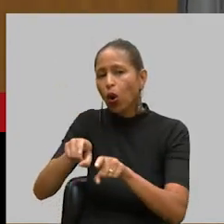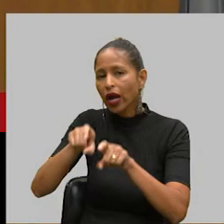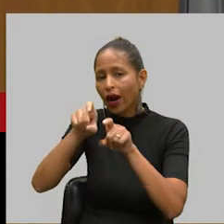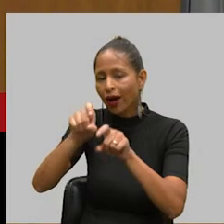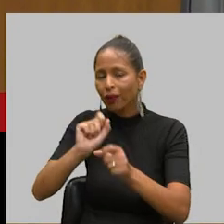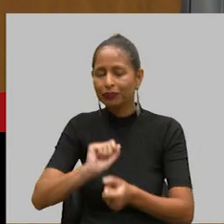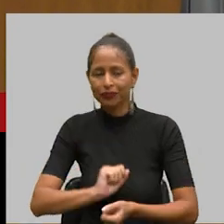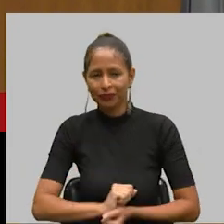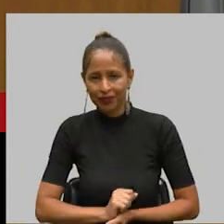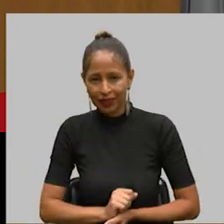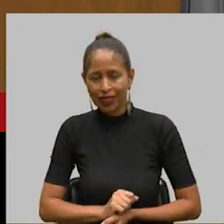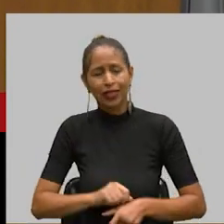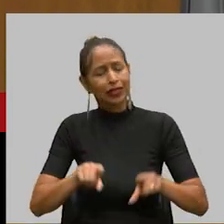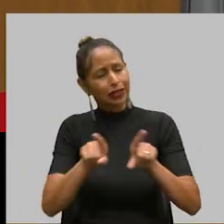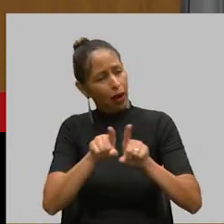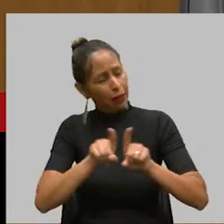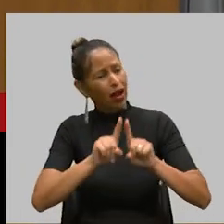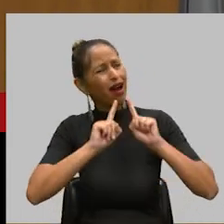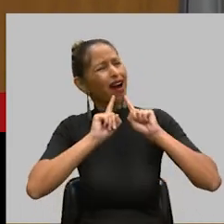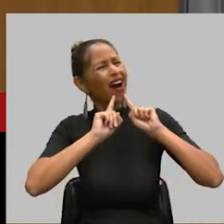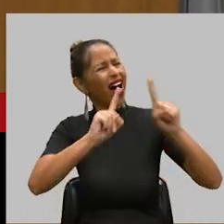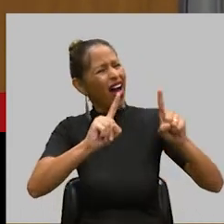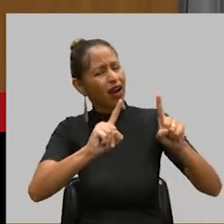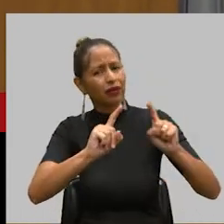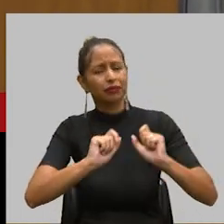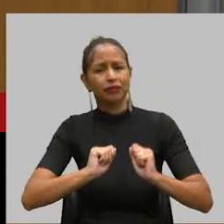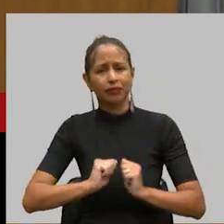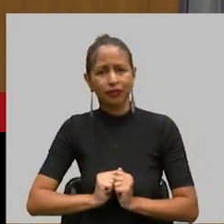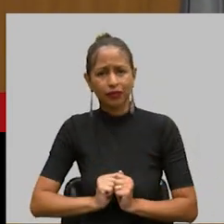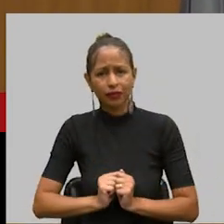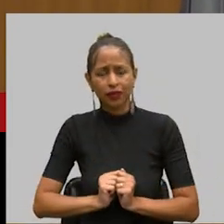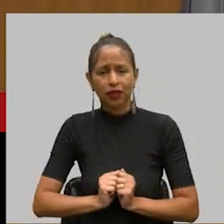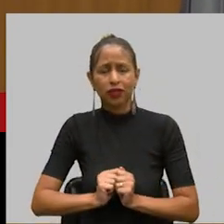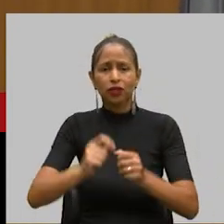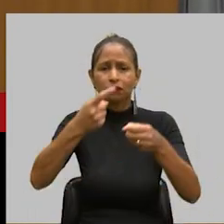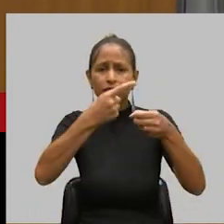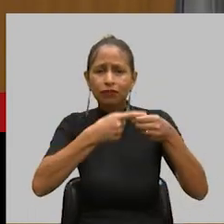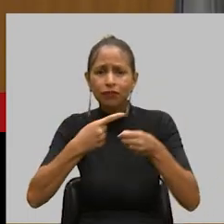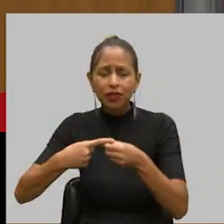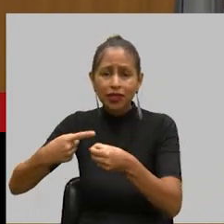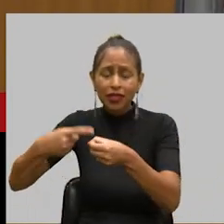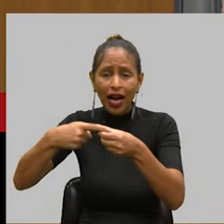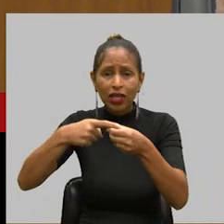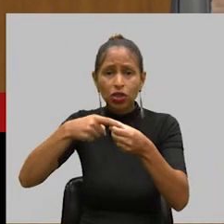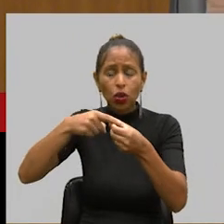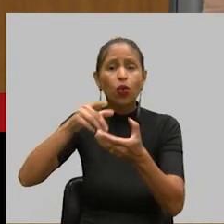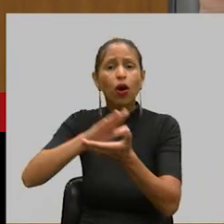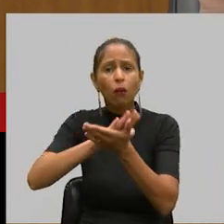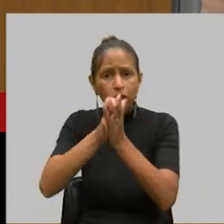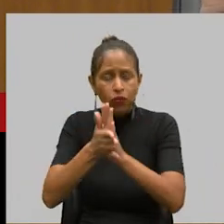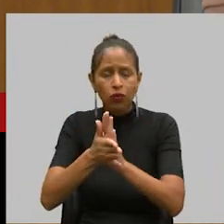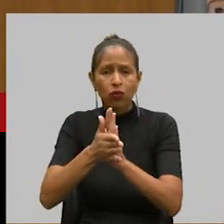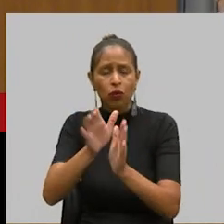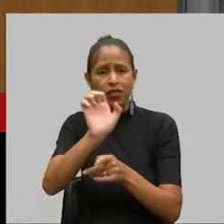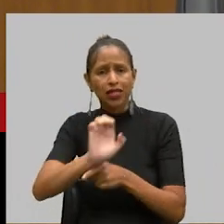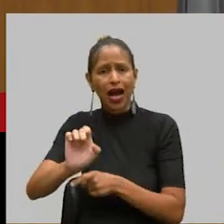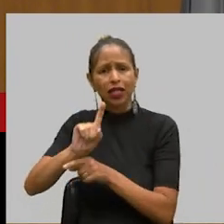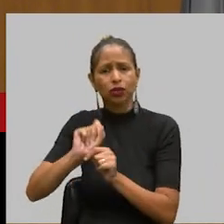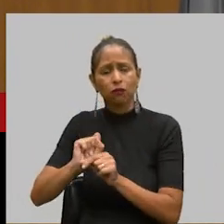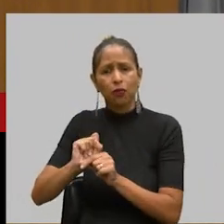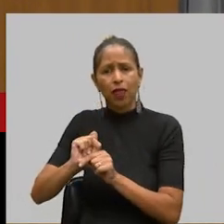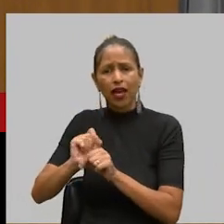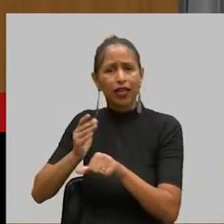nós temos que dar um grande grito hoje sobre o processo de municipalização que o estado quer fazer porque ele quer passar